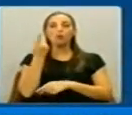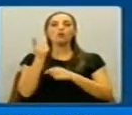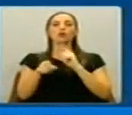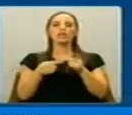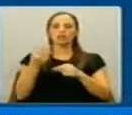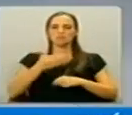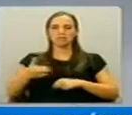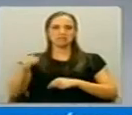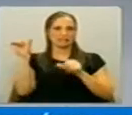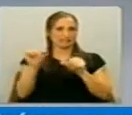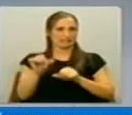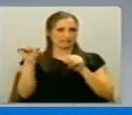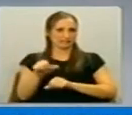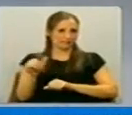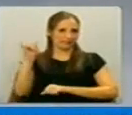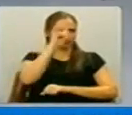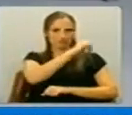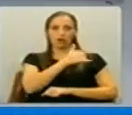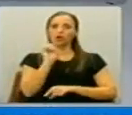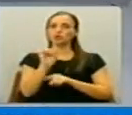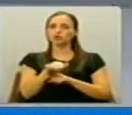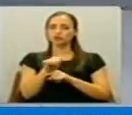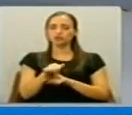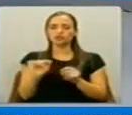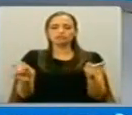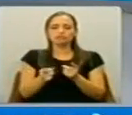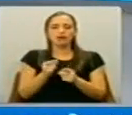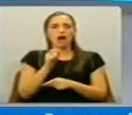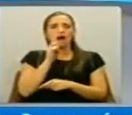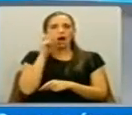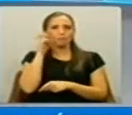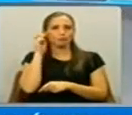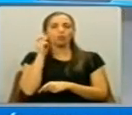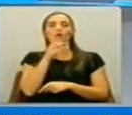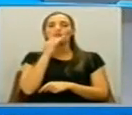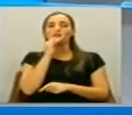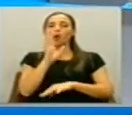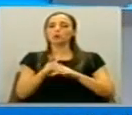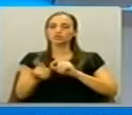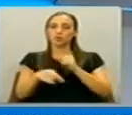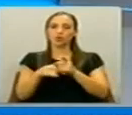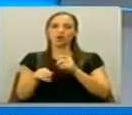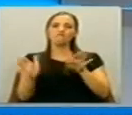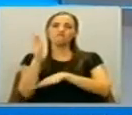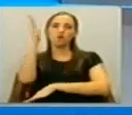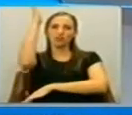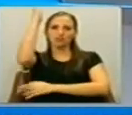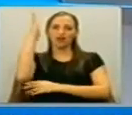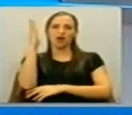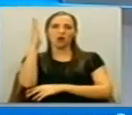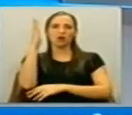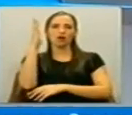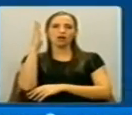negra para a aeronáutica. Foi um comentário muito rápido para referir, de facto, o que aconteceu com o foguetão Antárgico que levava a